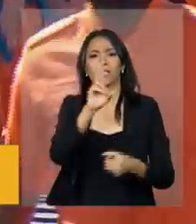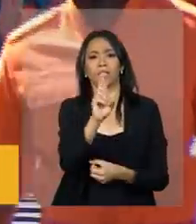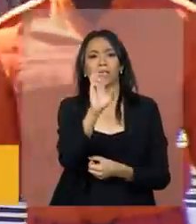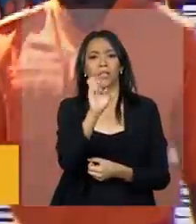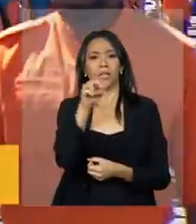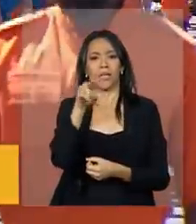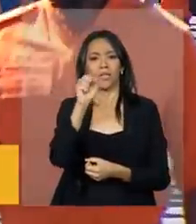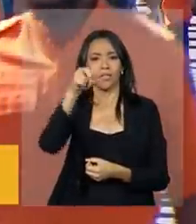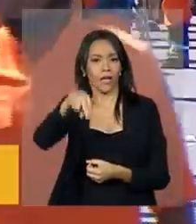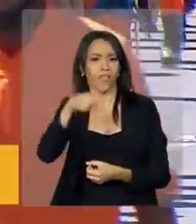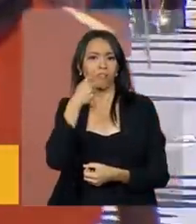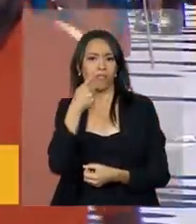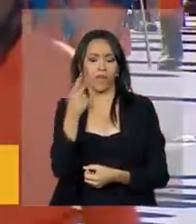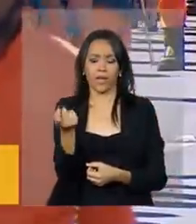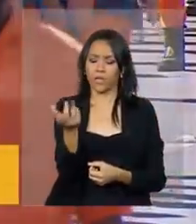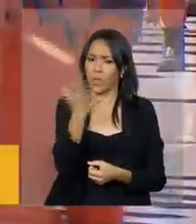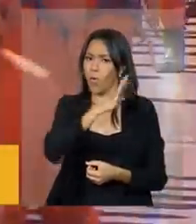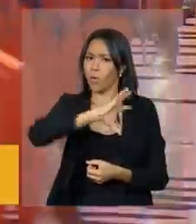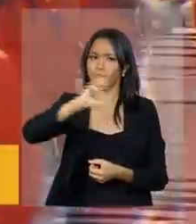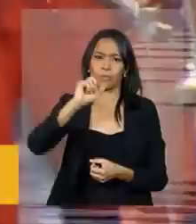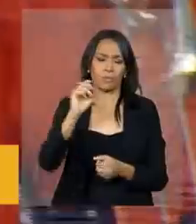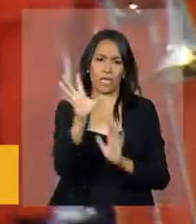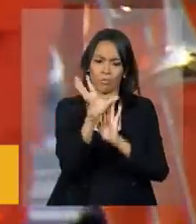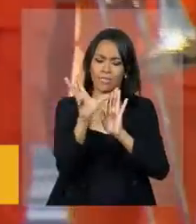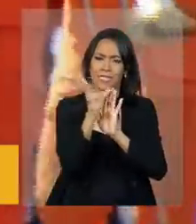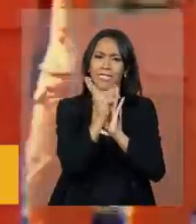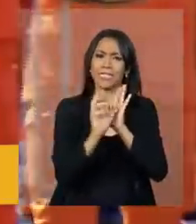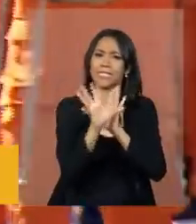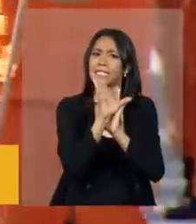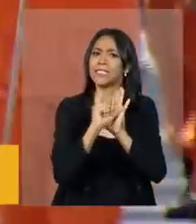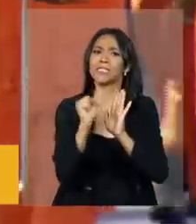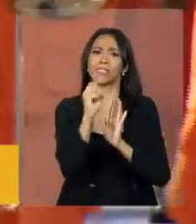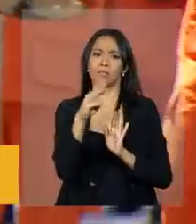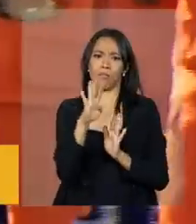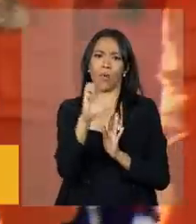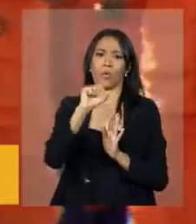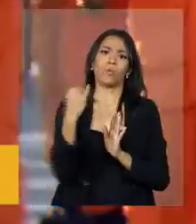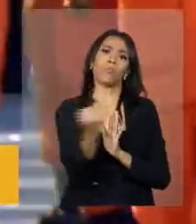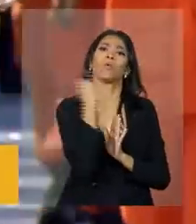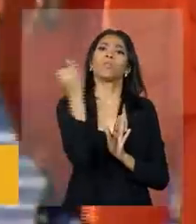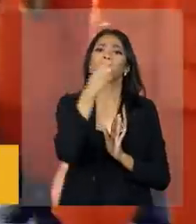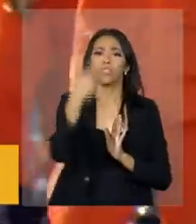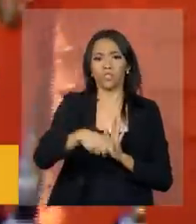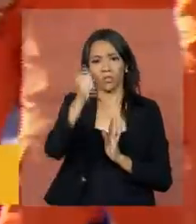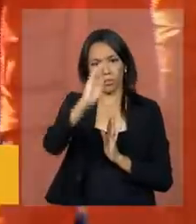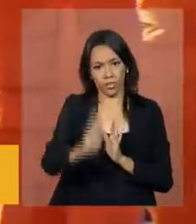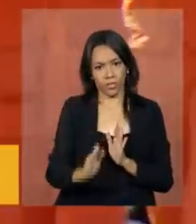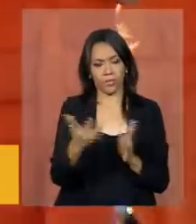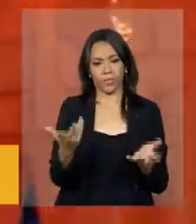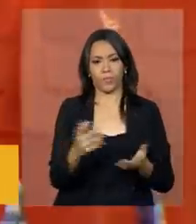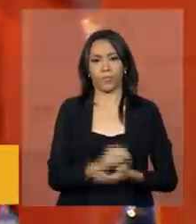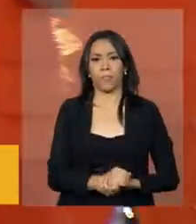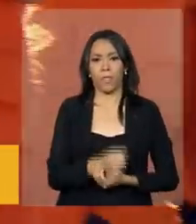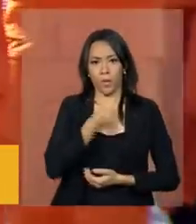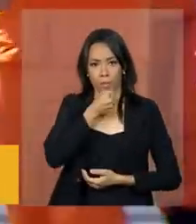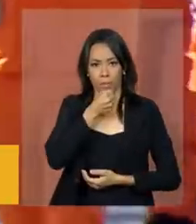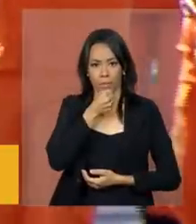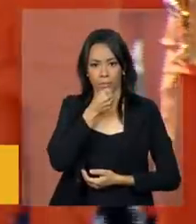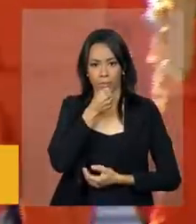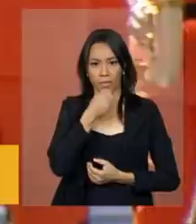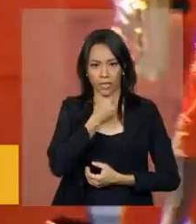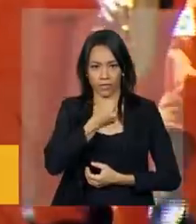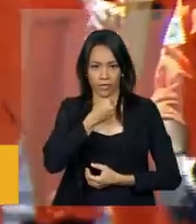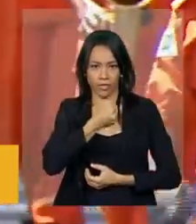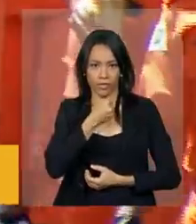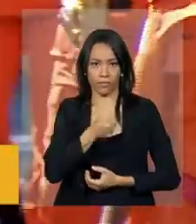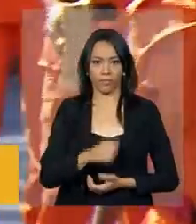que o desfile é o maior símbolo de patriotismo dos brasileiros. A gente viu aqui, Coronel Demucci, o próprio